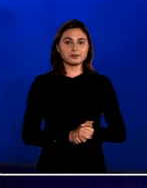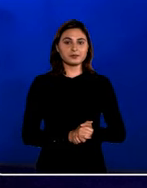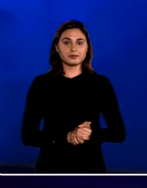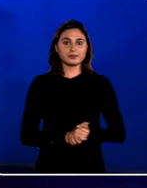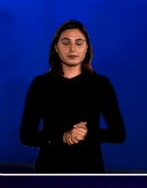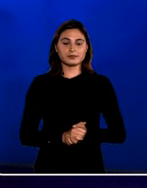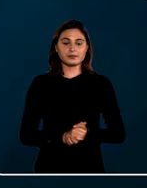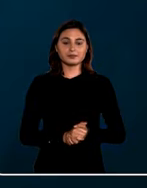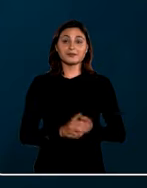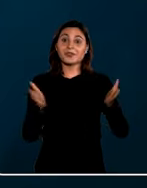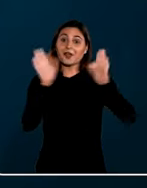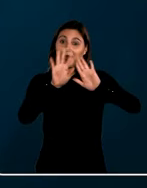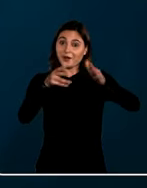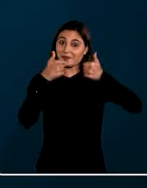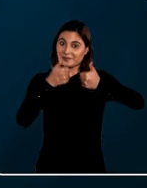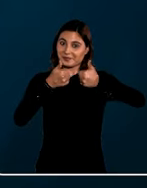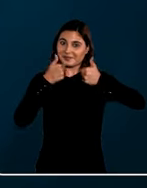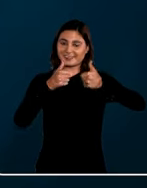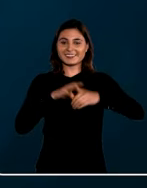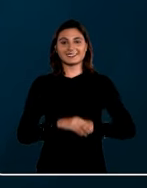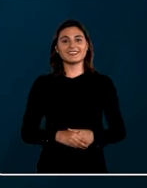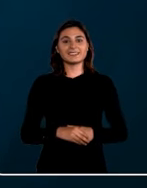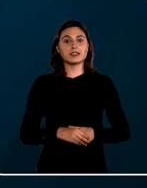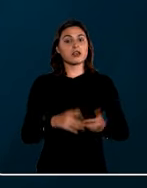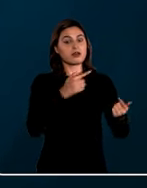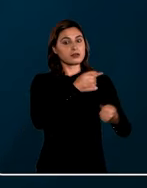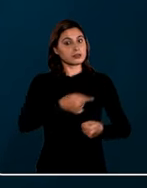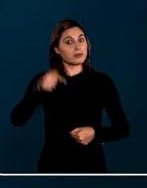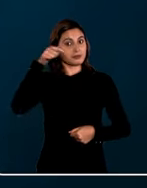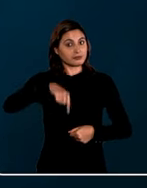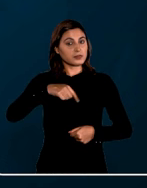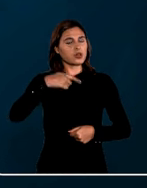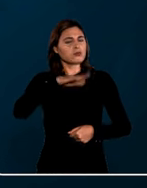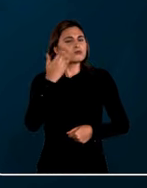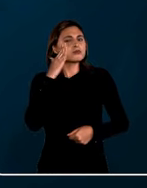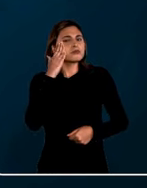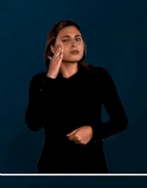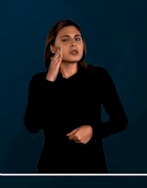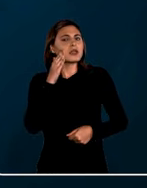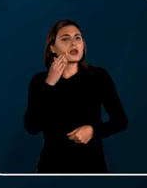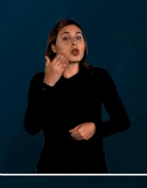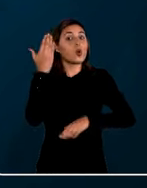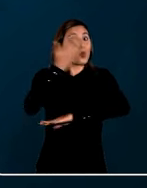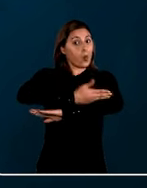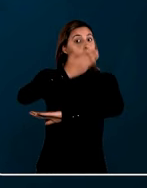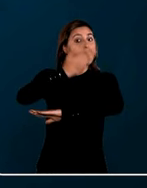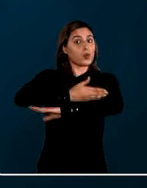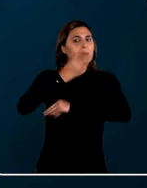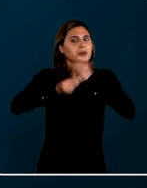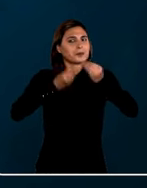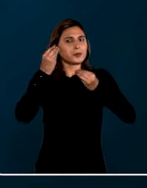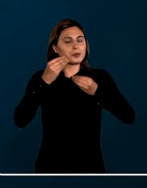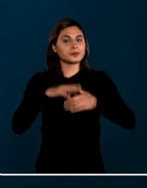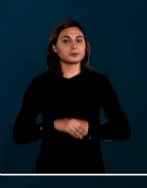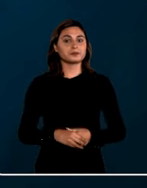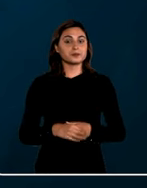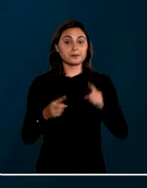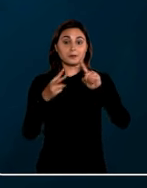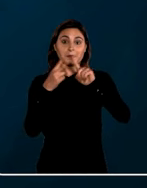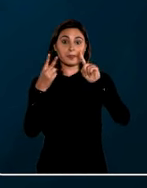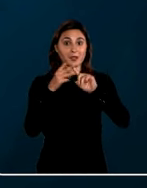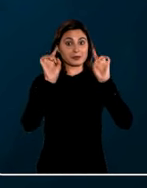conferir E aí tudo bem com você nesta semana nós vamos entender direito sobre condomínios os dois